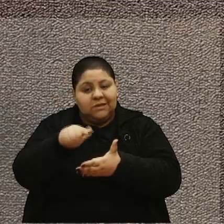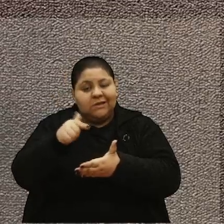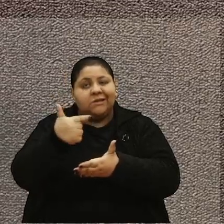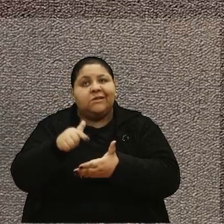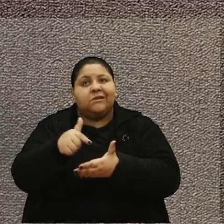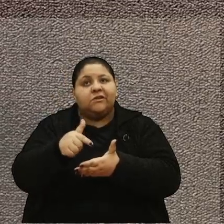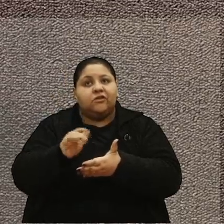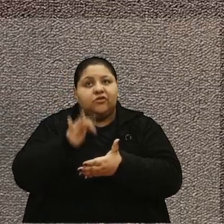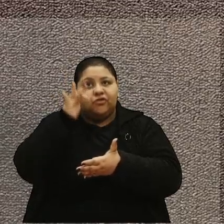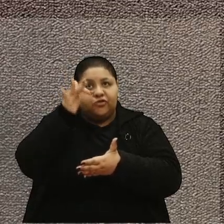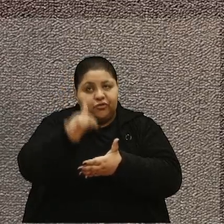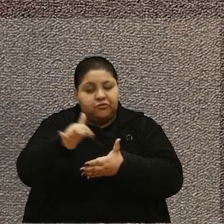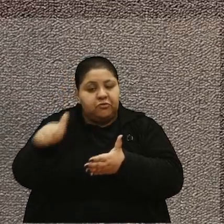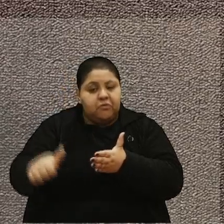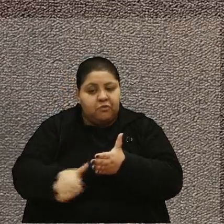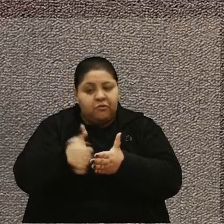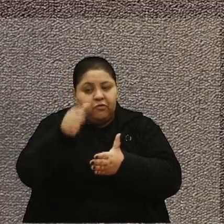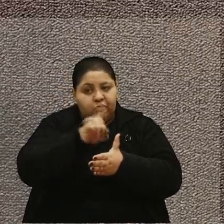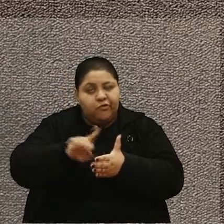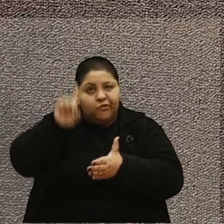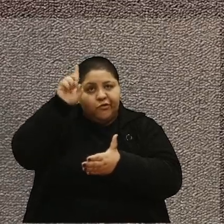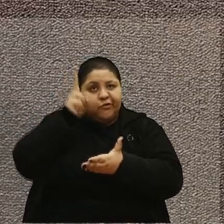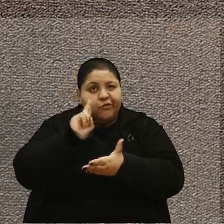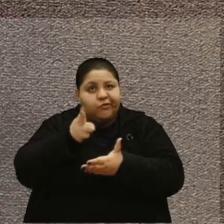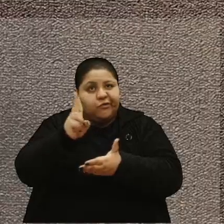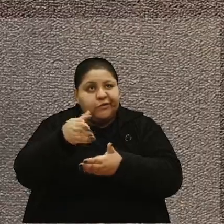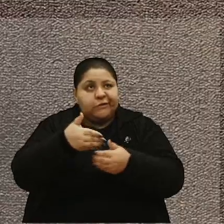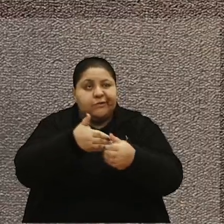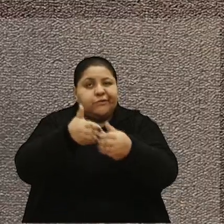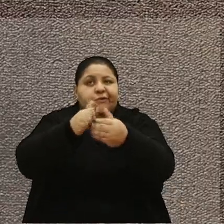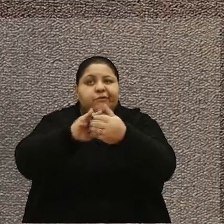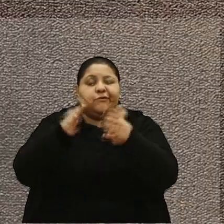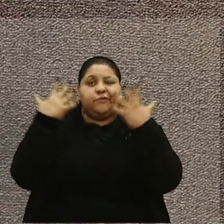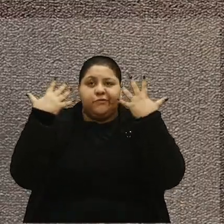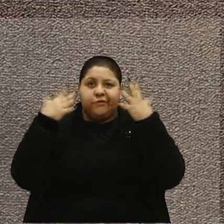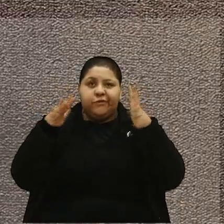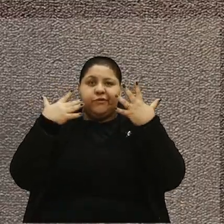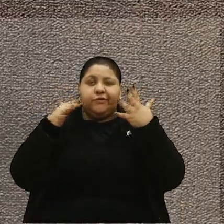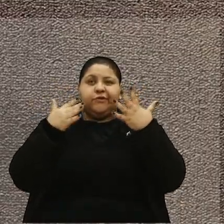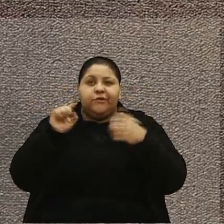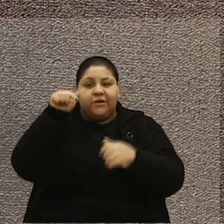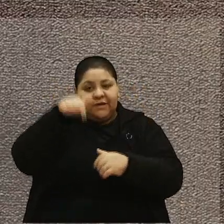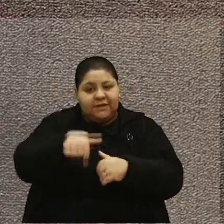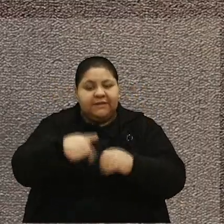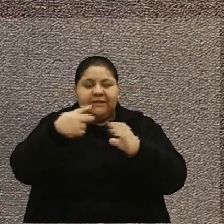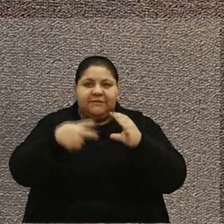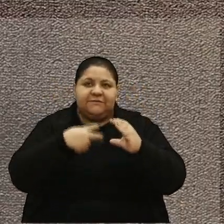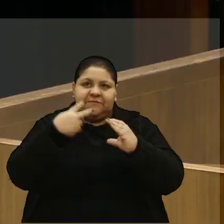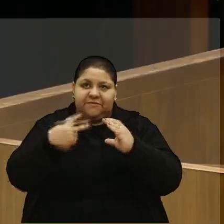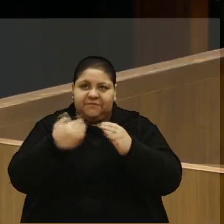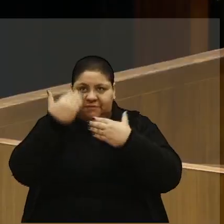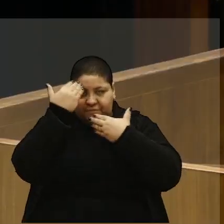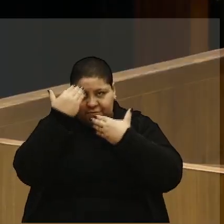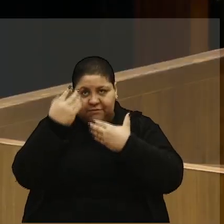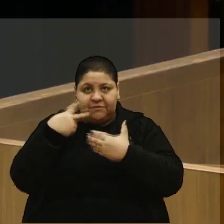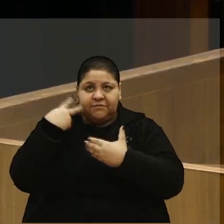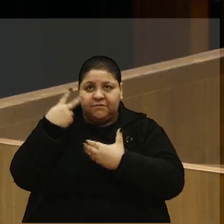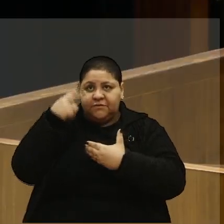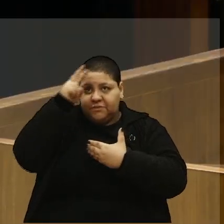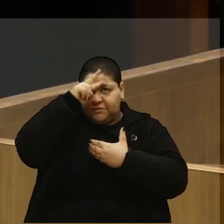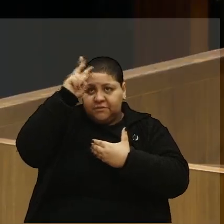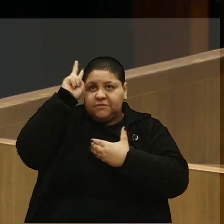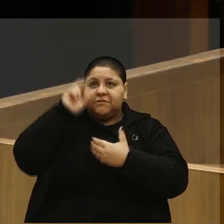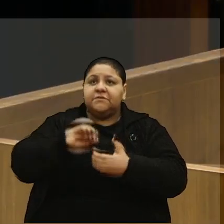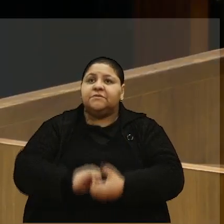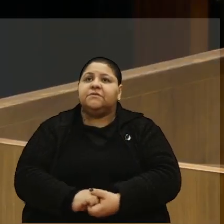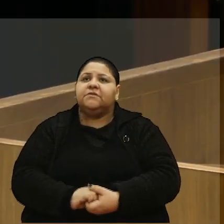seu futuro é bem promissor. Que Deus continue acompanhando Vossa Excelência. Parabéns pela sua estada aqui na nossa Câmara. Obrigado, vereador Edson da